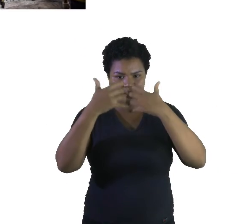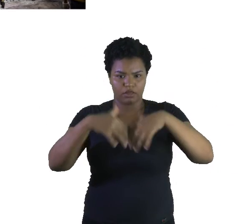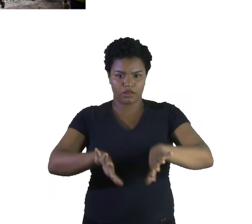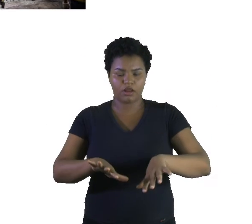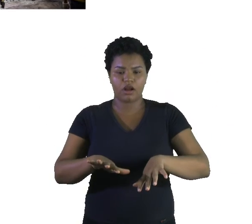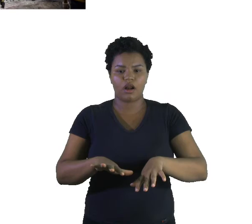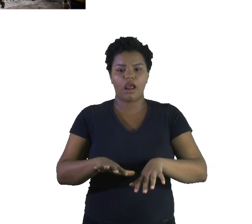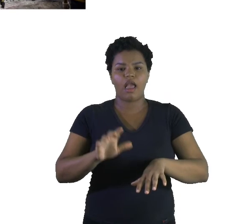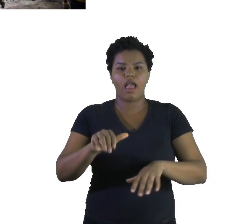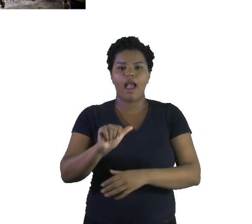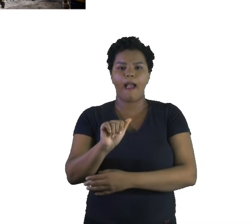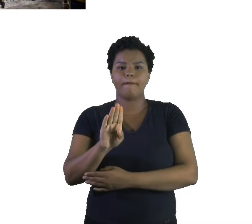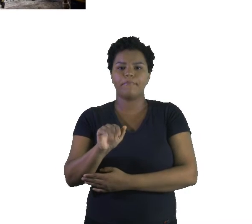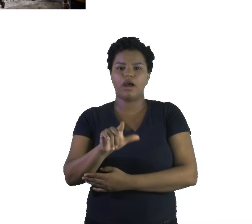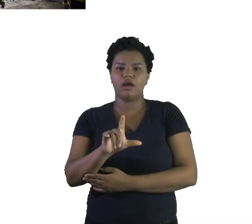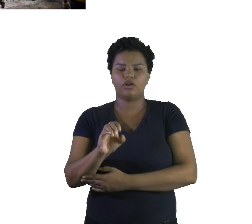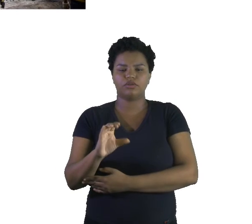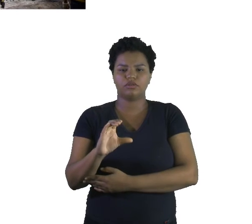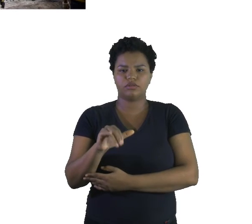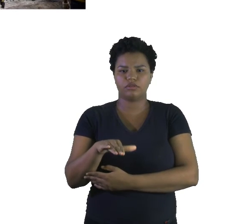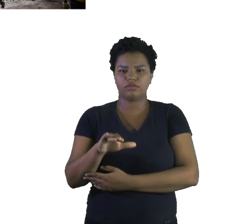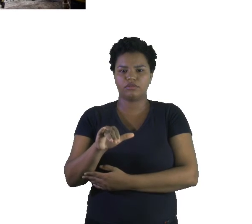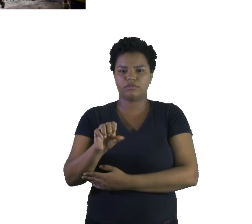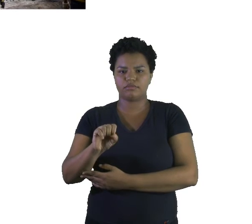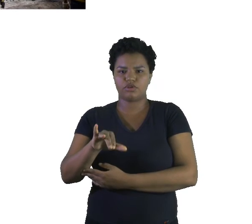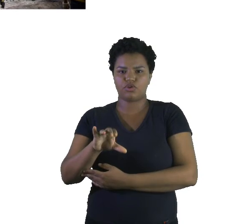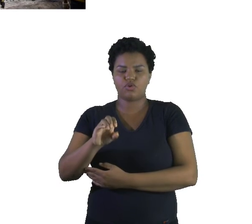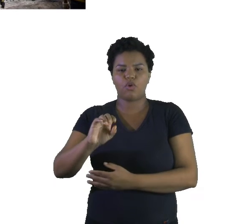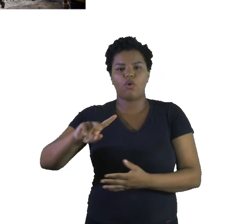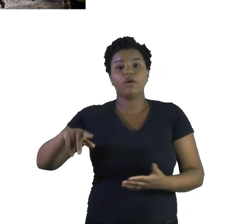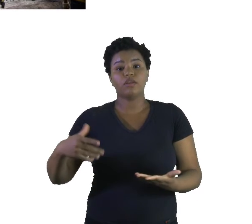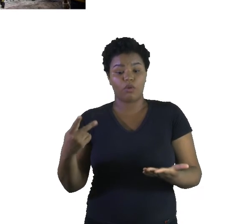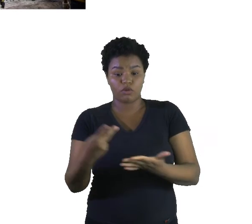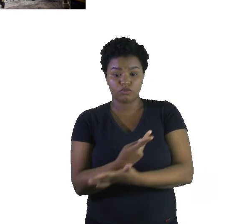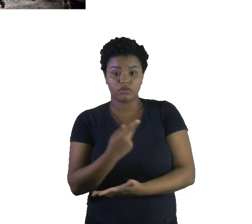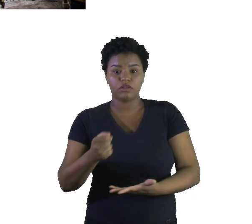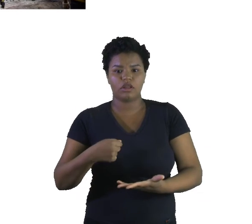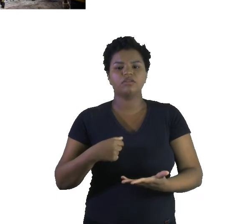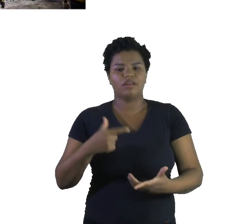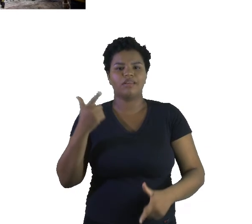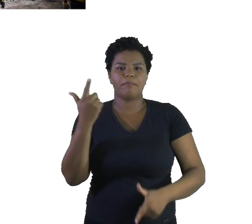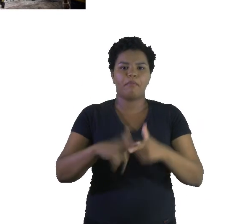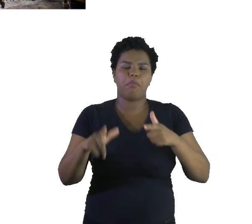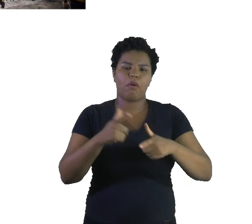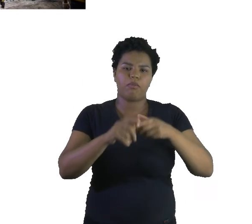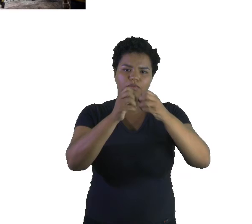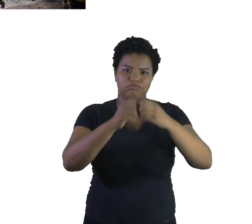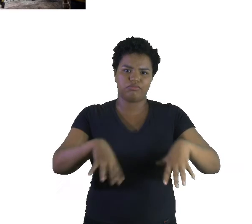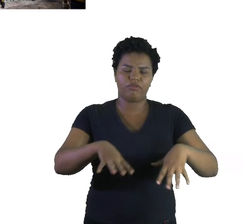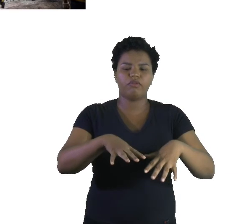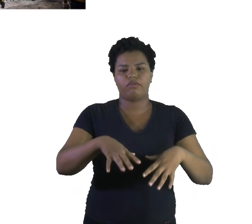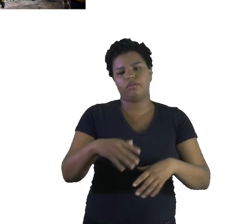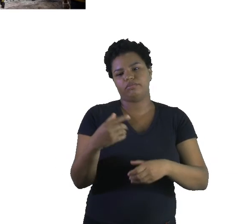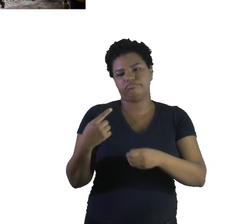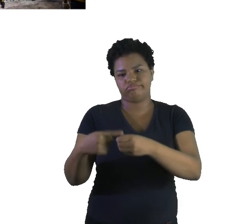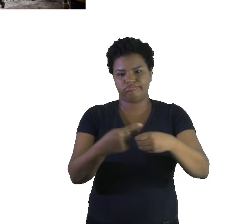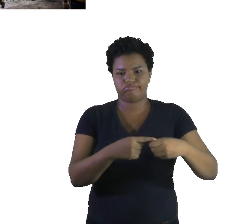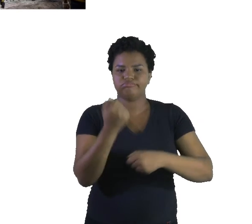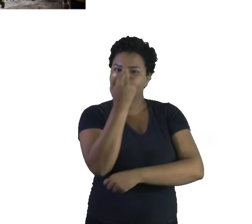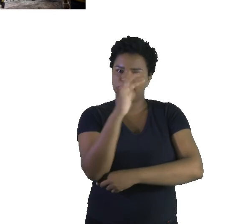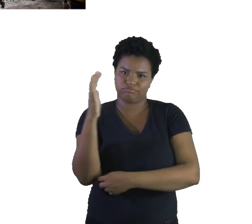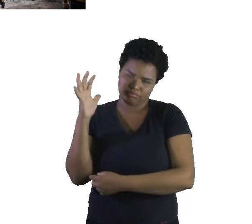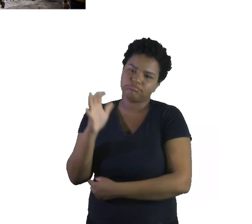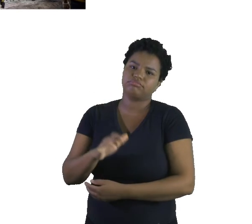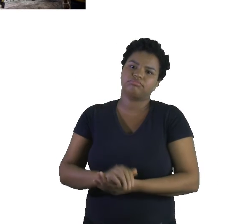como abalos sísmicos, e quando ocorrem, geram danos sociais e ambientais. Eles ocorrem com maior intensidade em